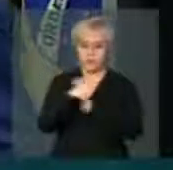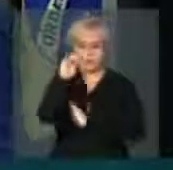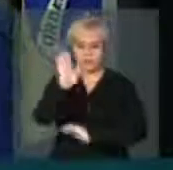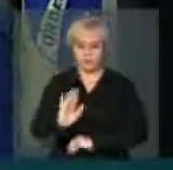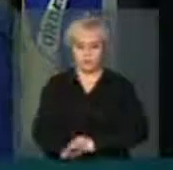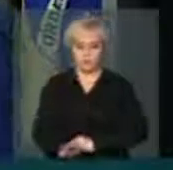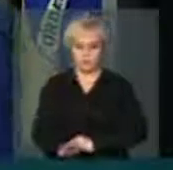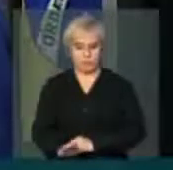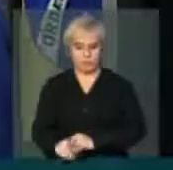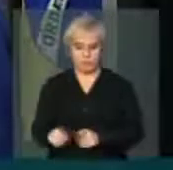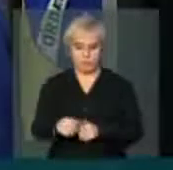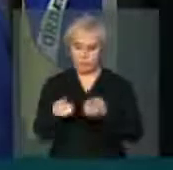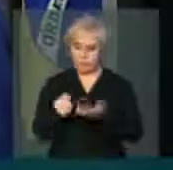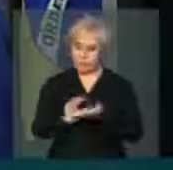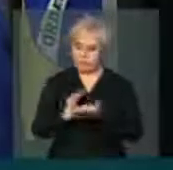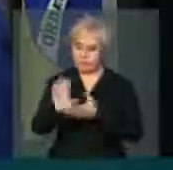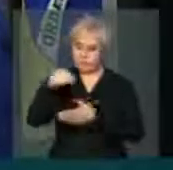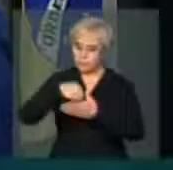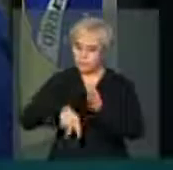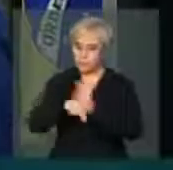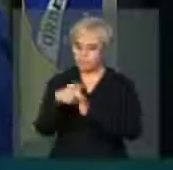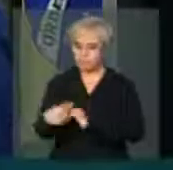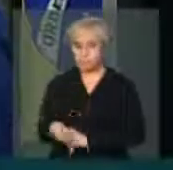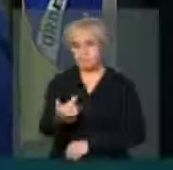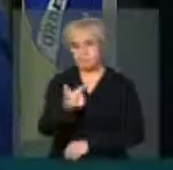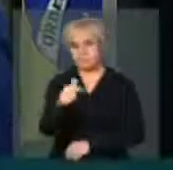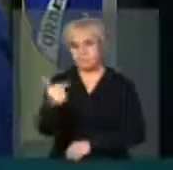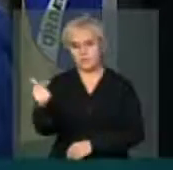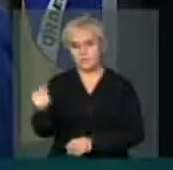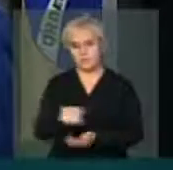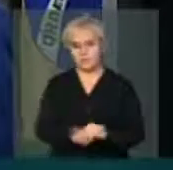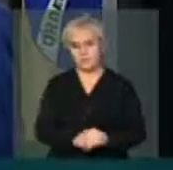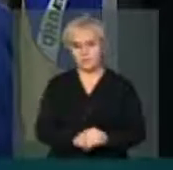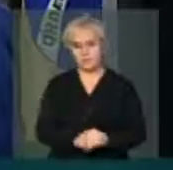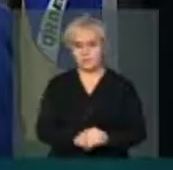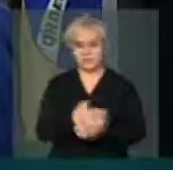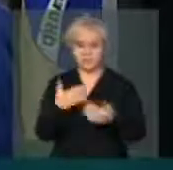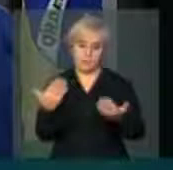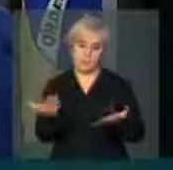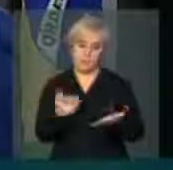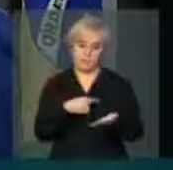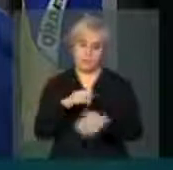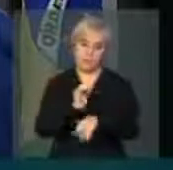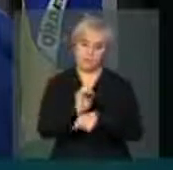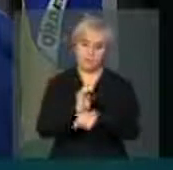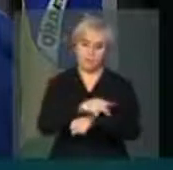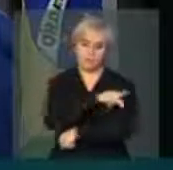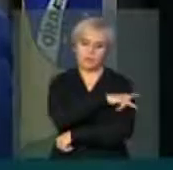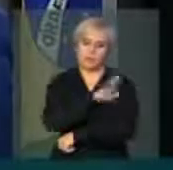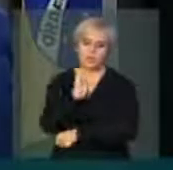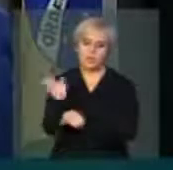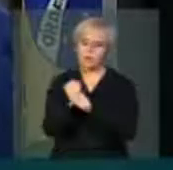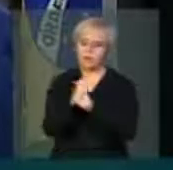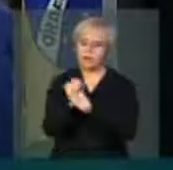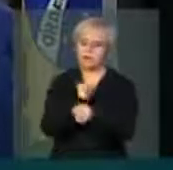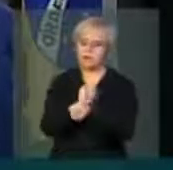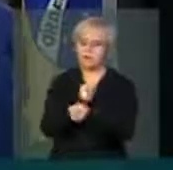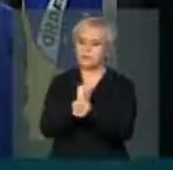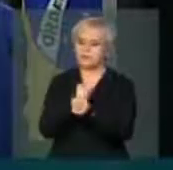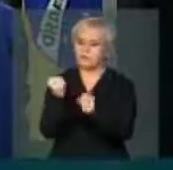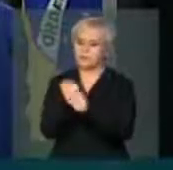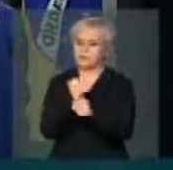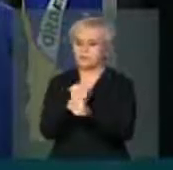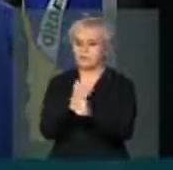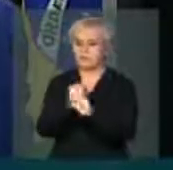não sobra para investimentos internos. E aqui destaca o Piauí, que há anos aguarda a construção de um